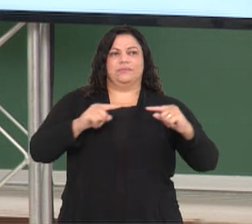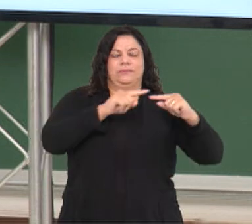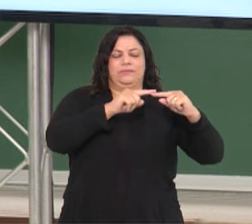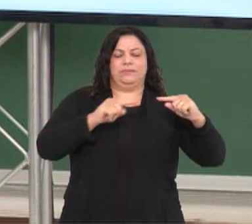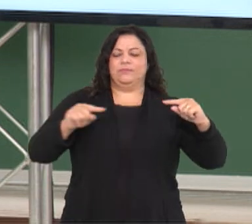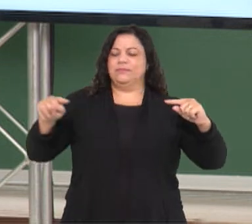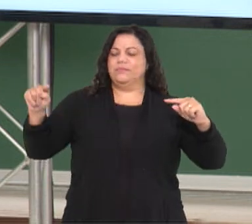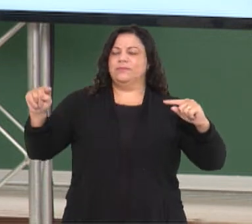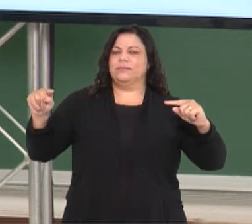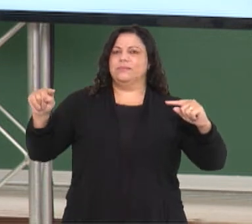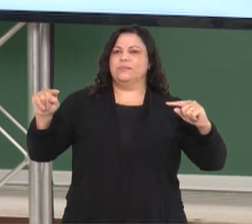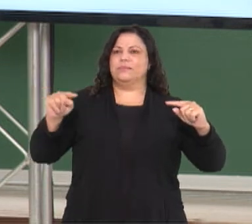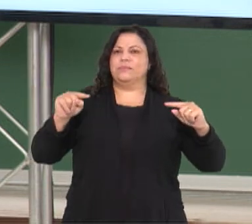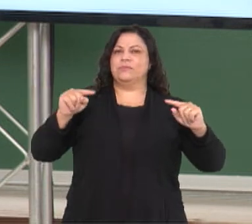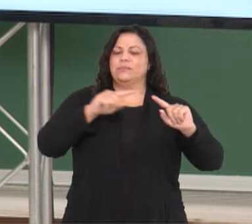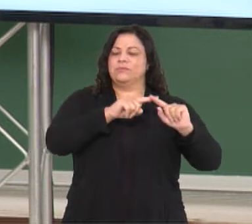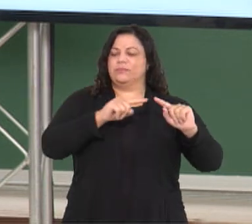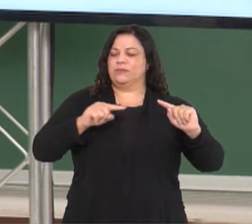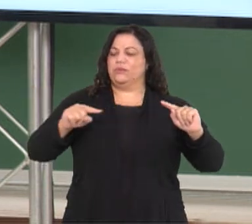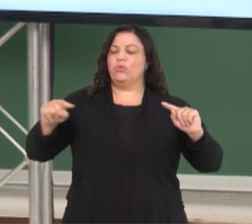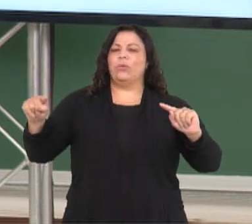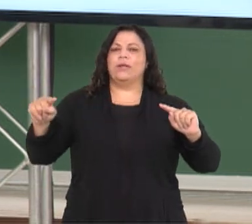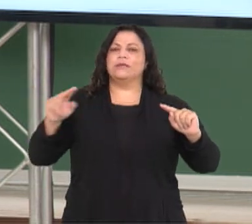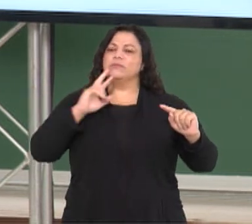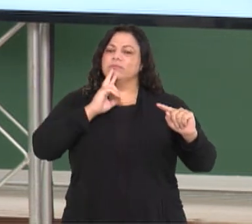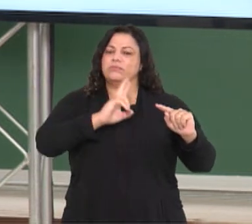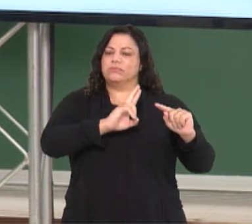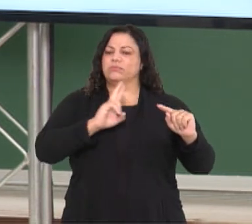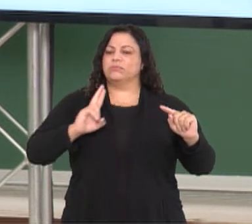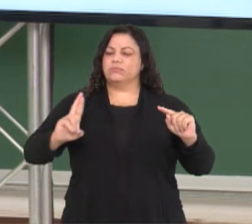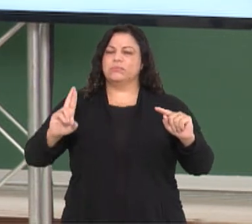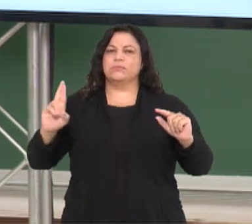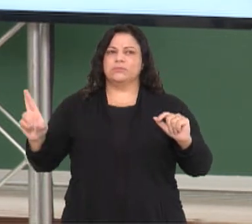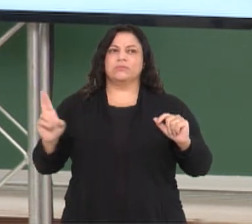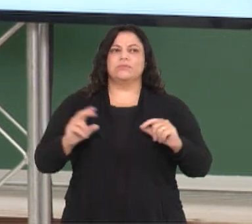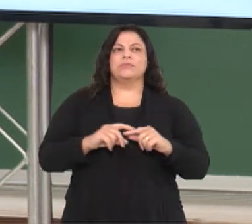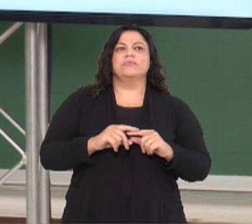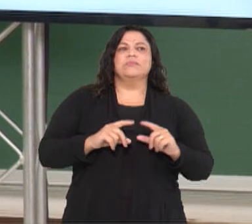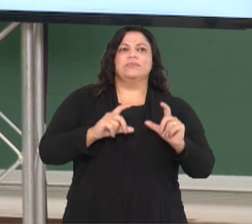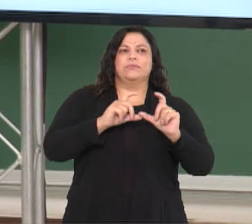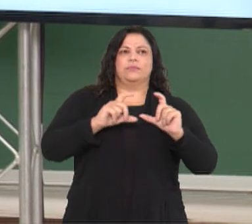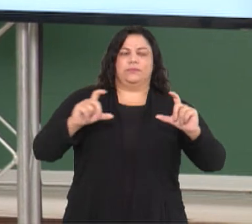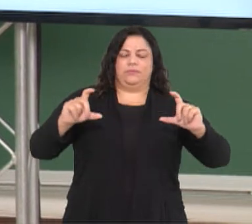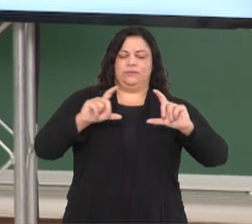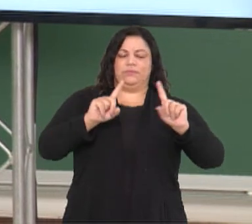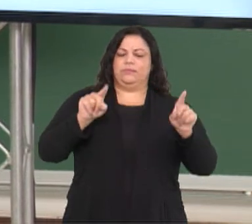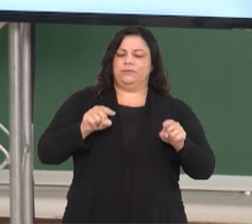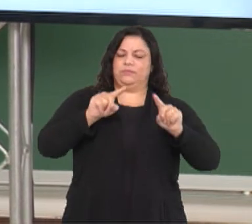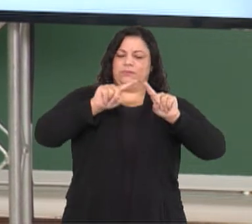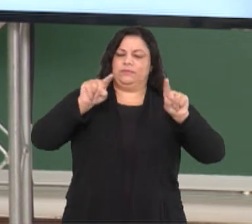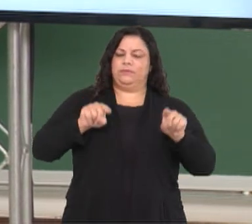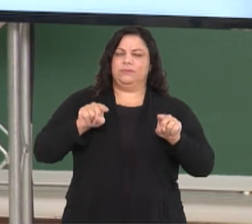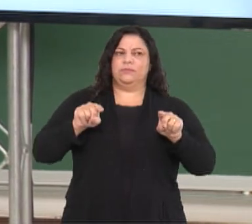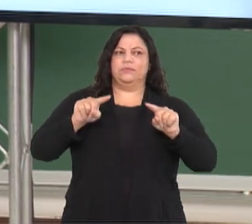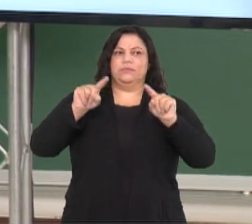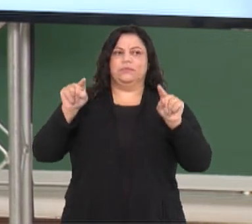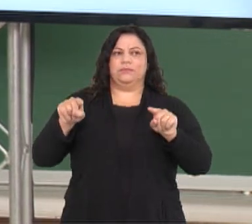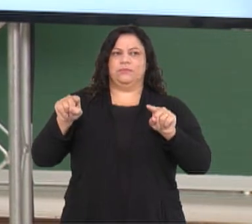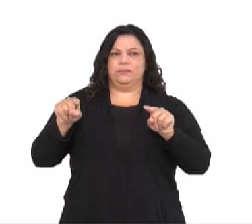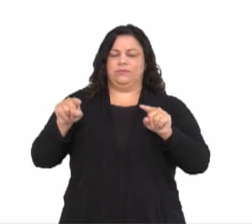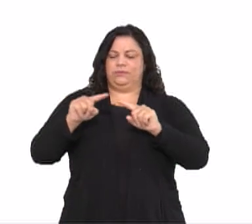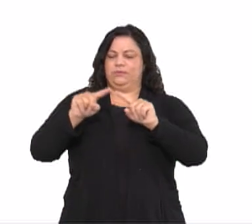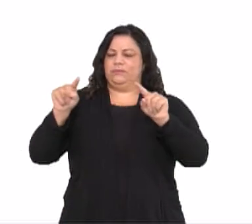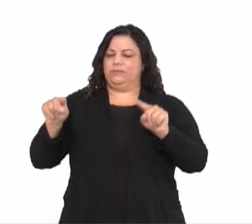menos f, que é coeficiente do x ao quadrado, coeficiente do x, coeficiente